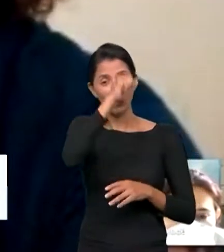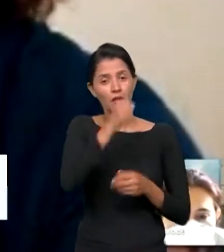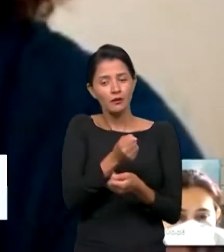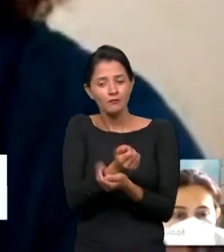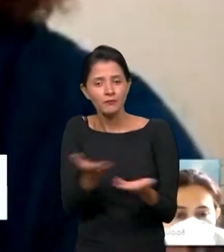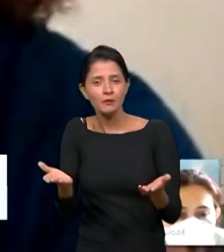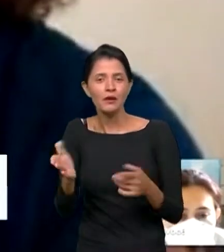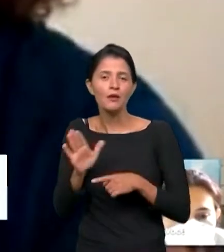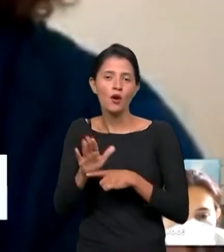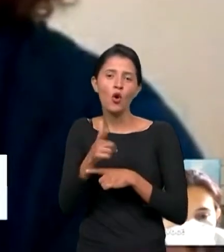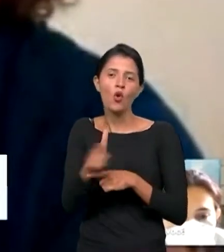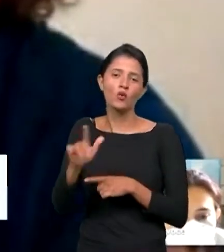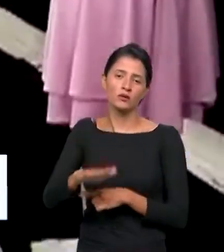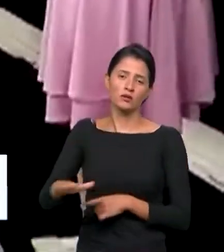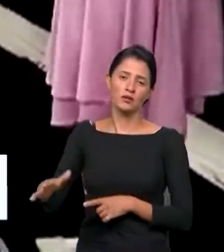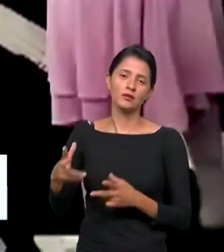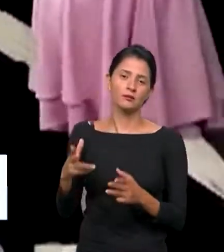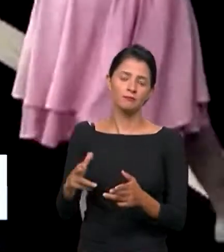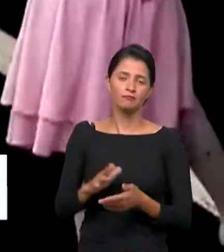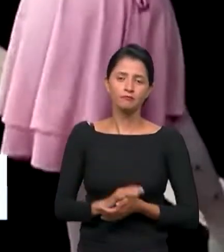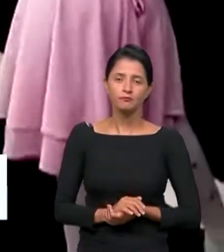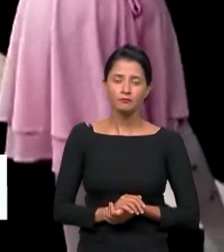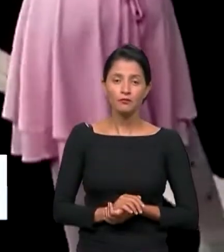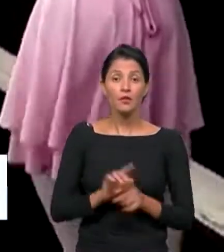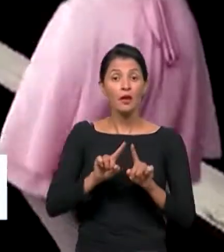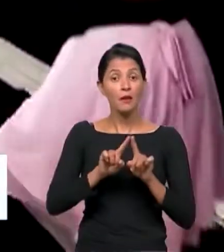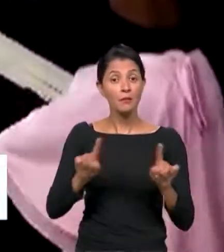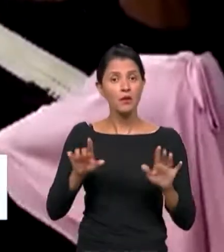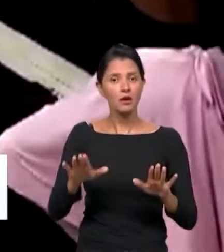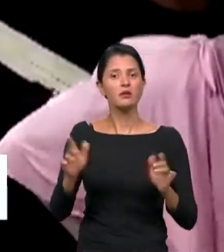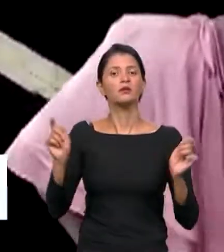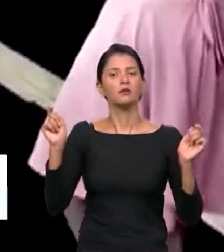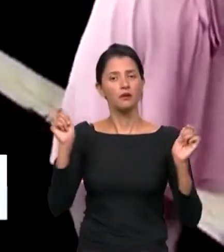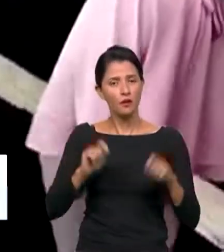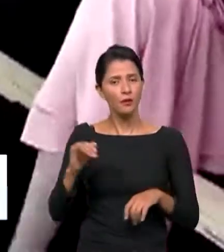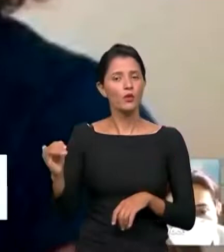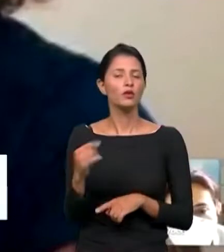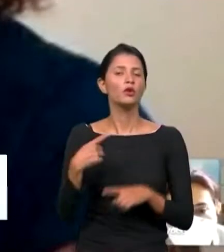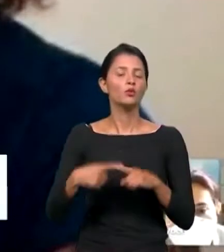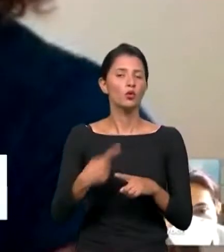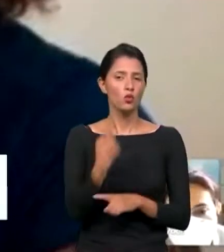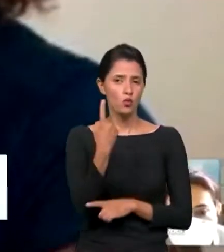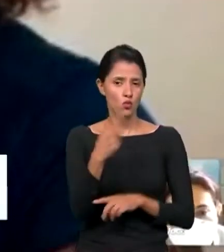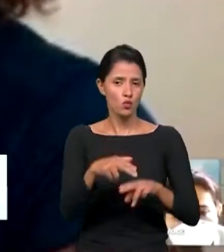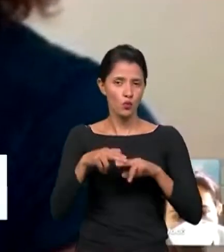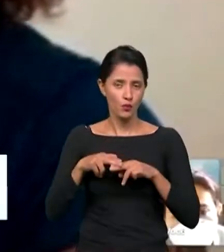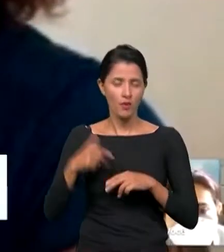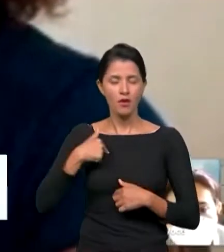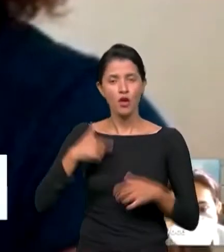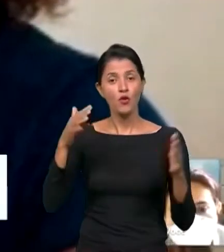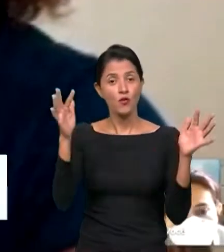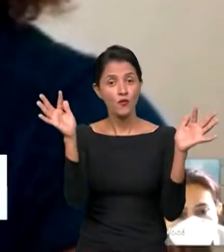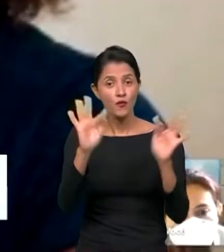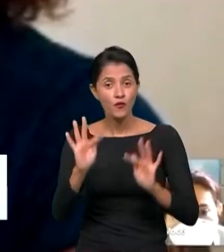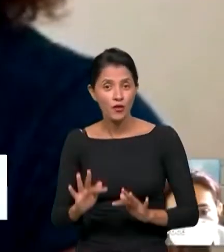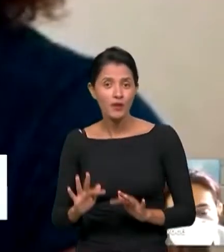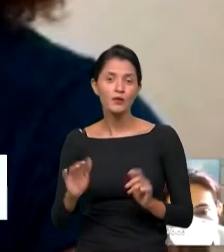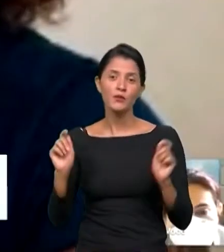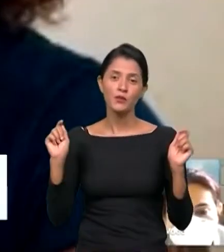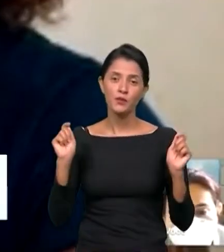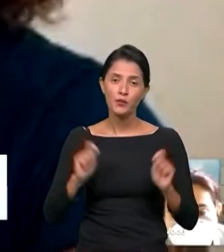Bolshoi para outras crianças. Mas tudo isso vale a pena por um motivo. Eu fico muito feliz por